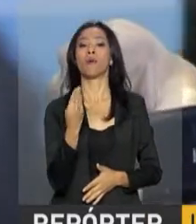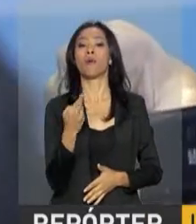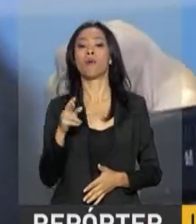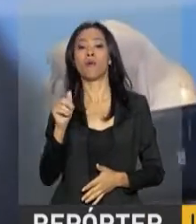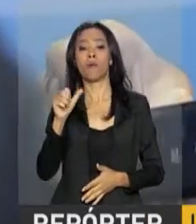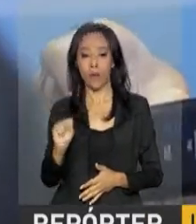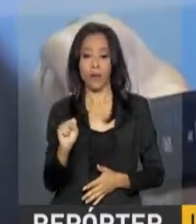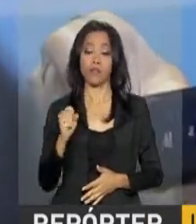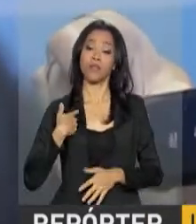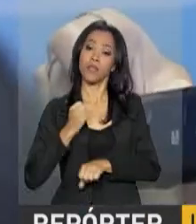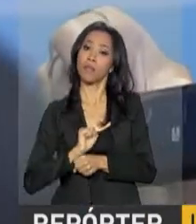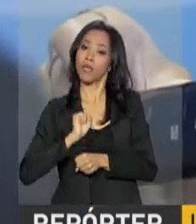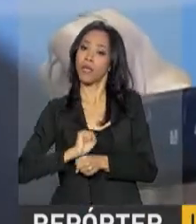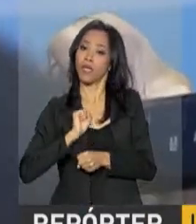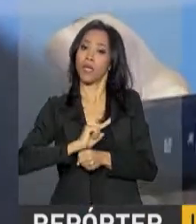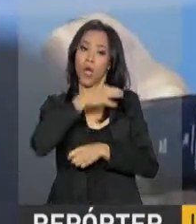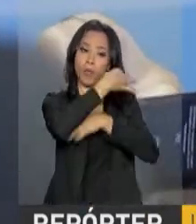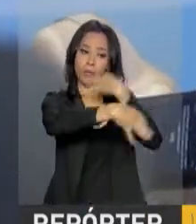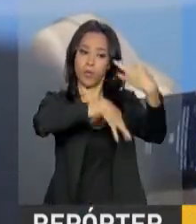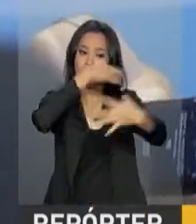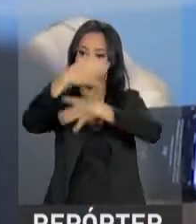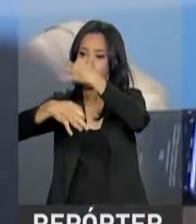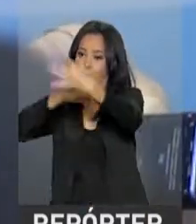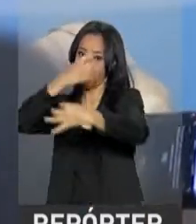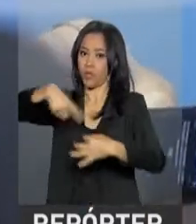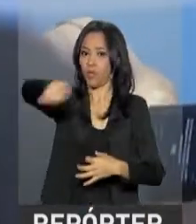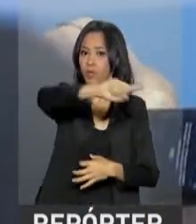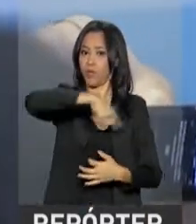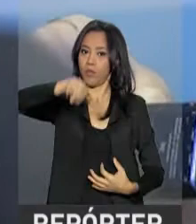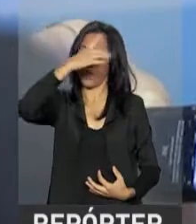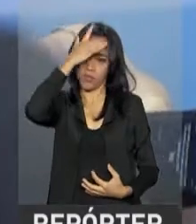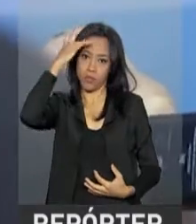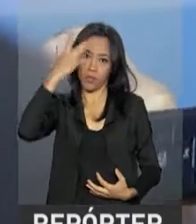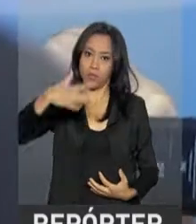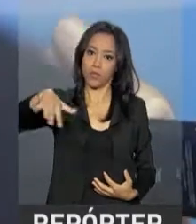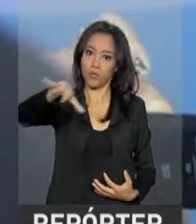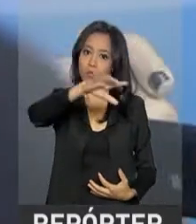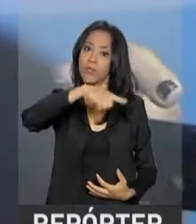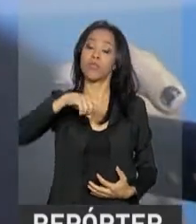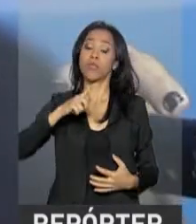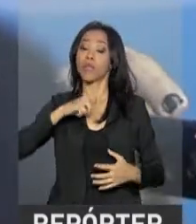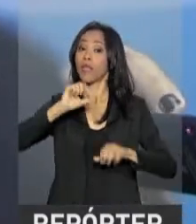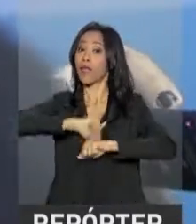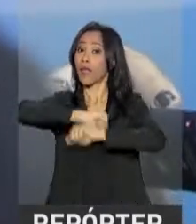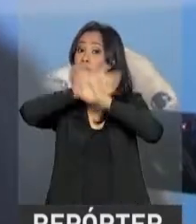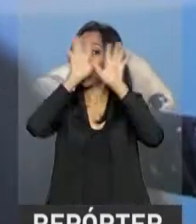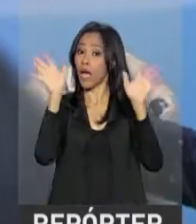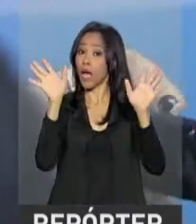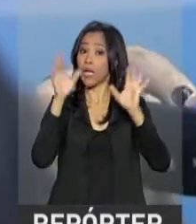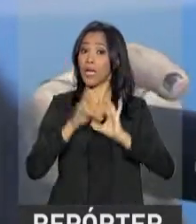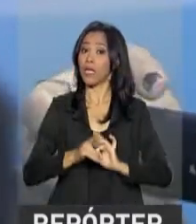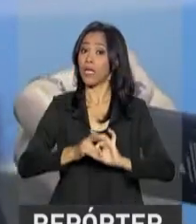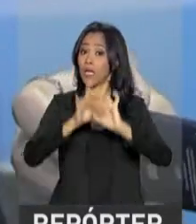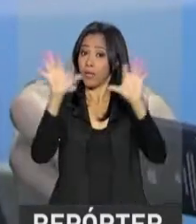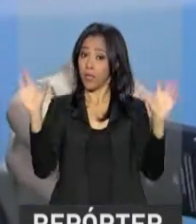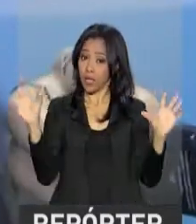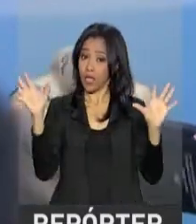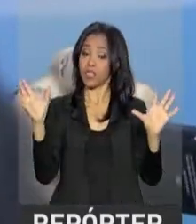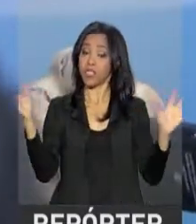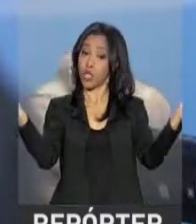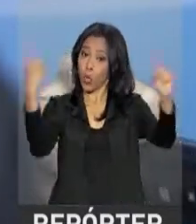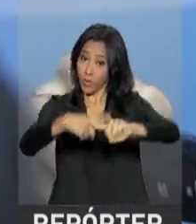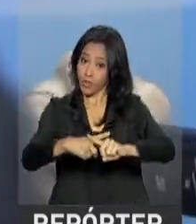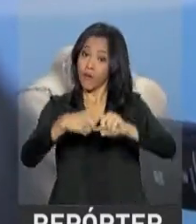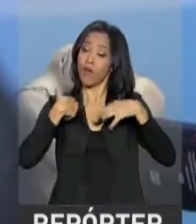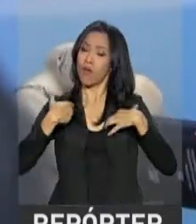da consulta pública é que me parece em dois pilares muito claros liberdade competição não vamos aguardar